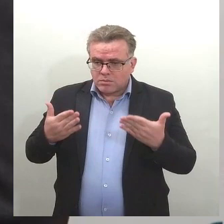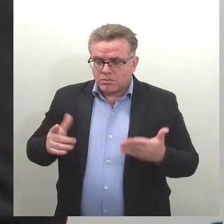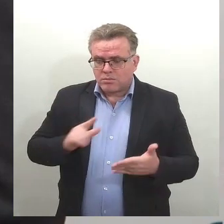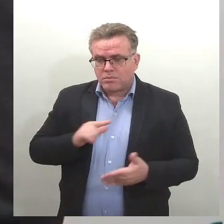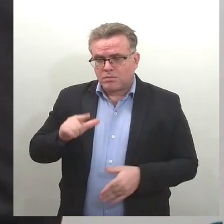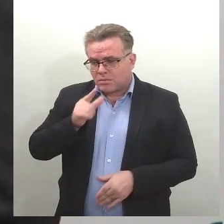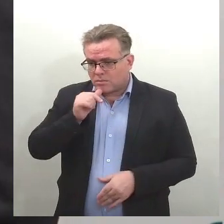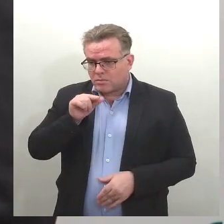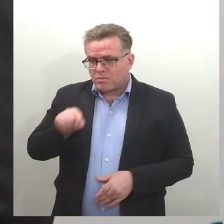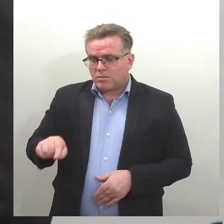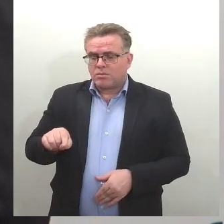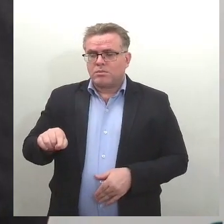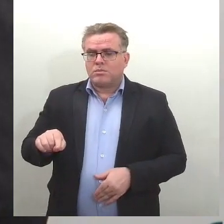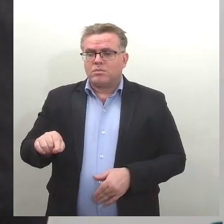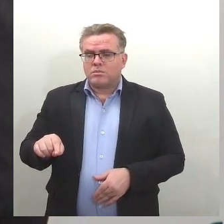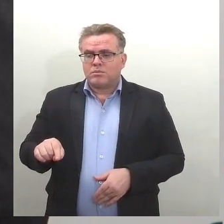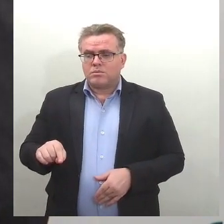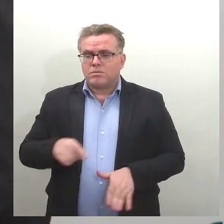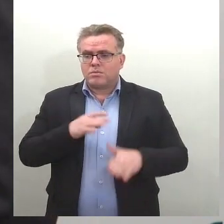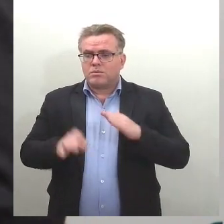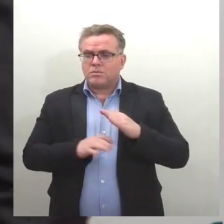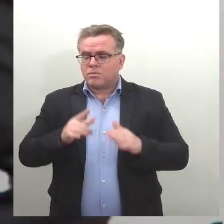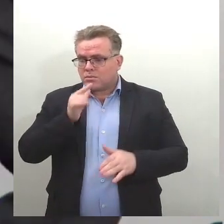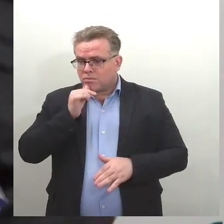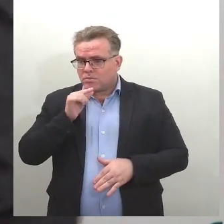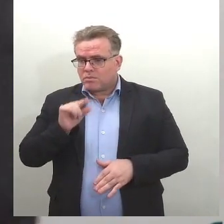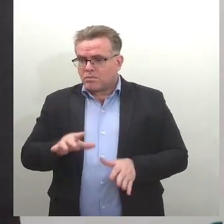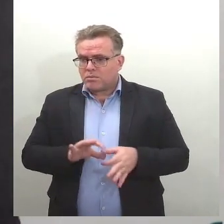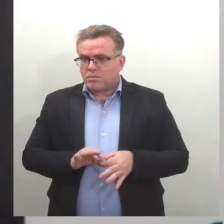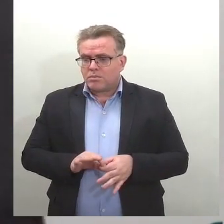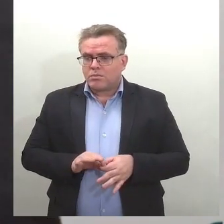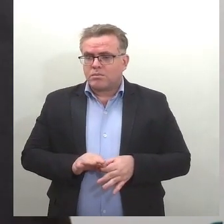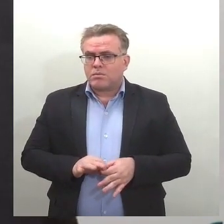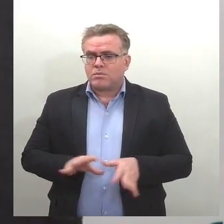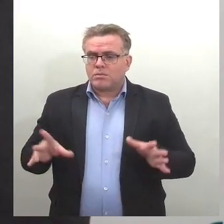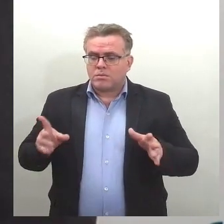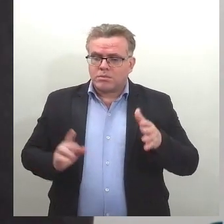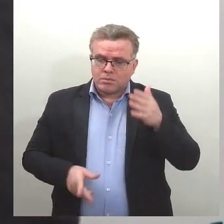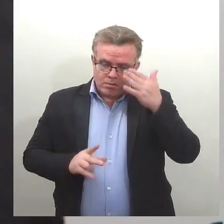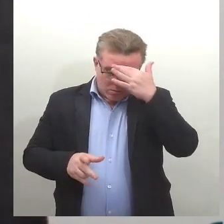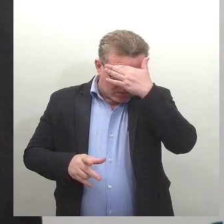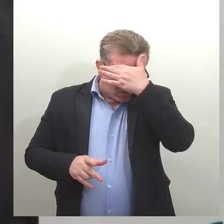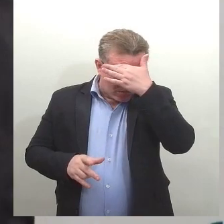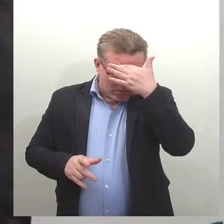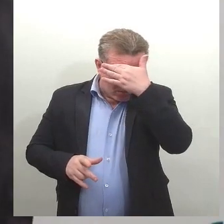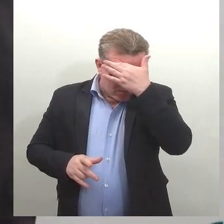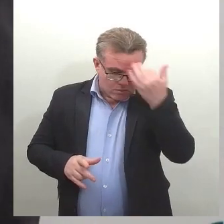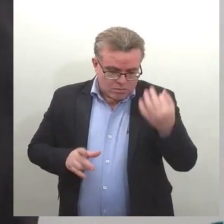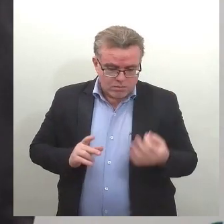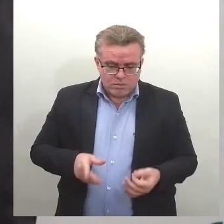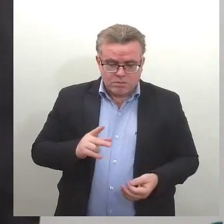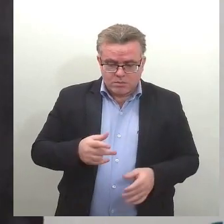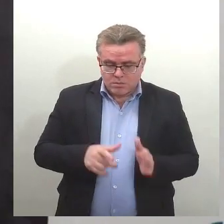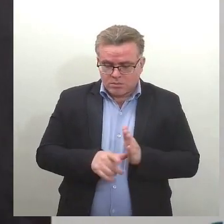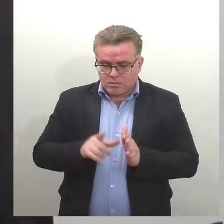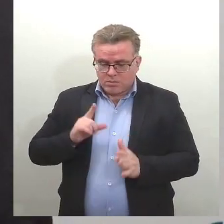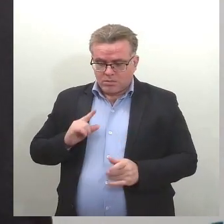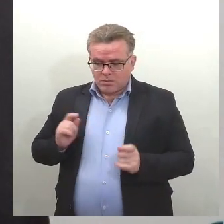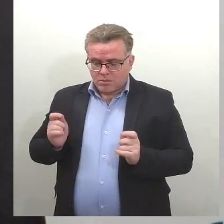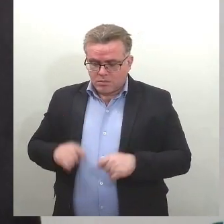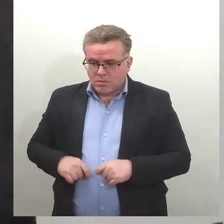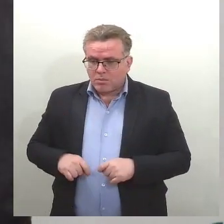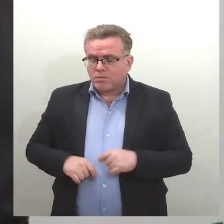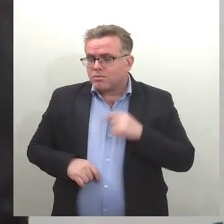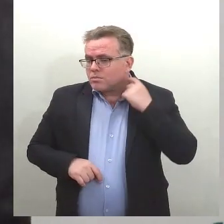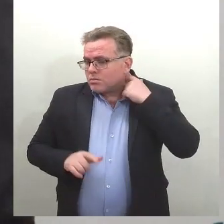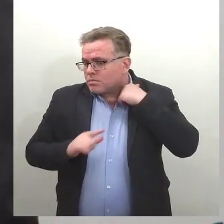tem que disponibilizar um pipa para atender aquela comunidade que, porventura, tem a rede e que a água não